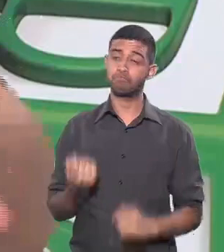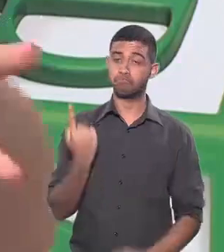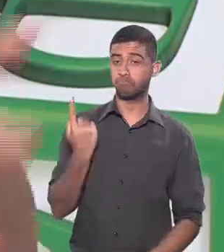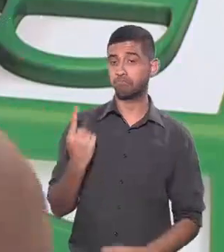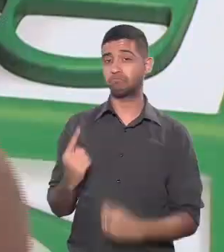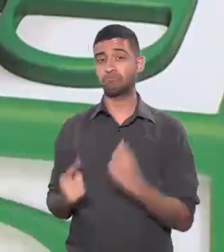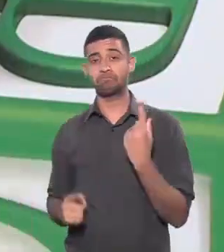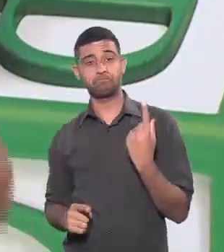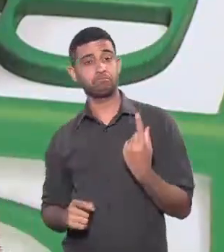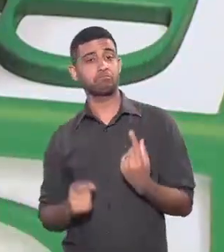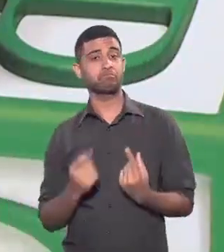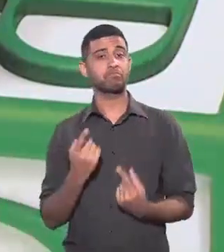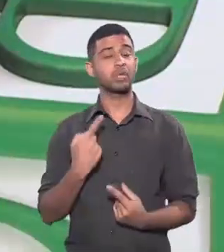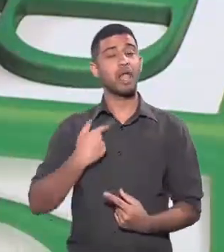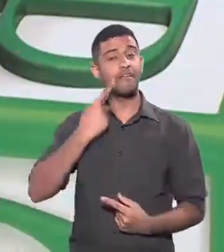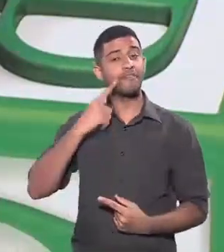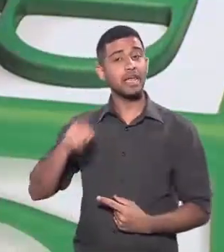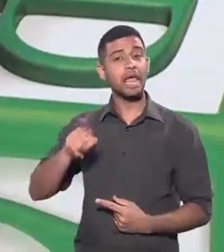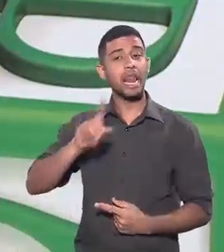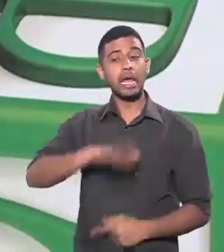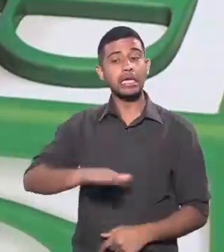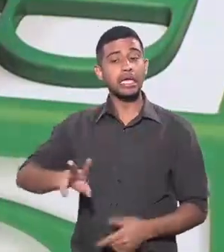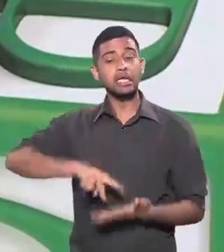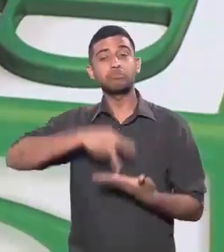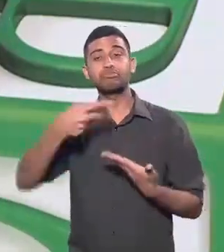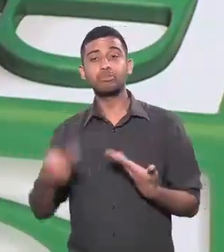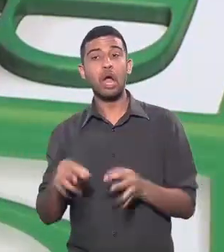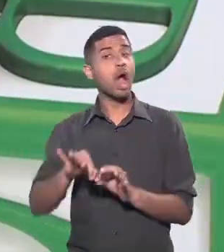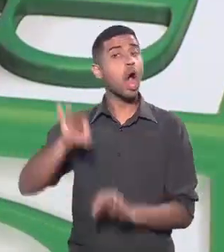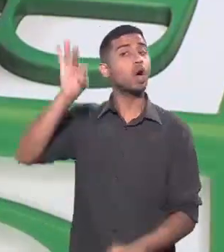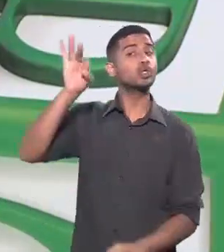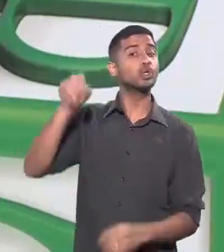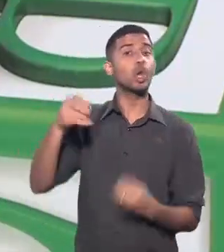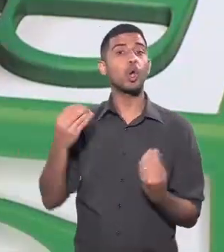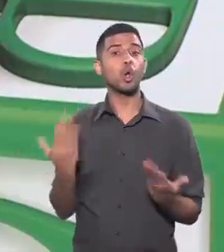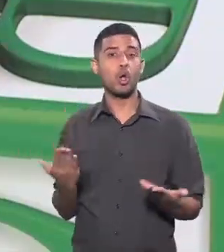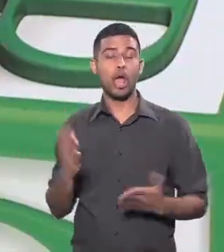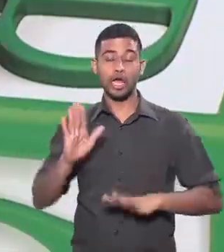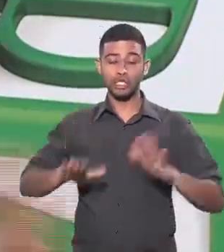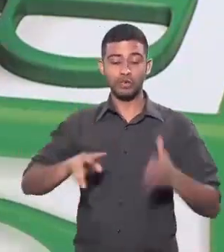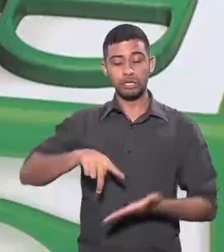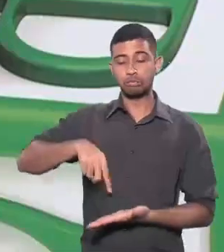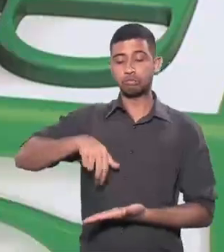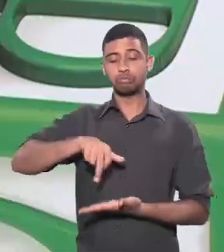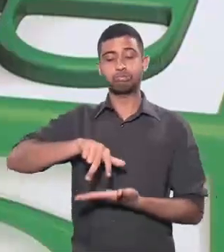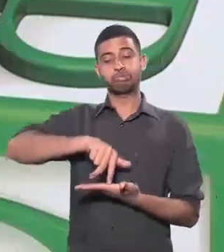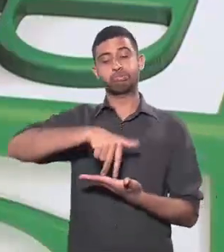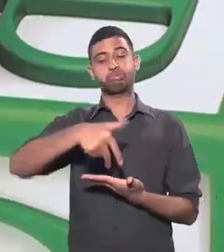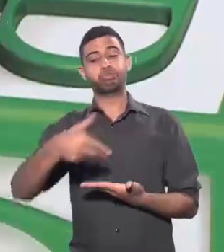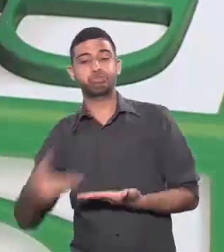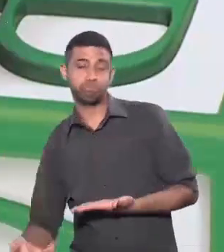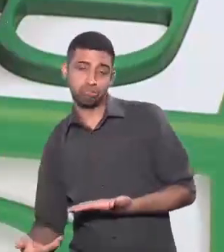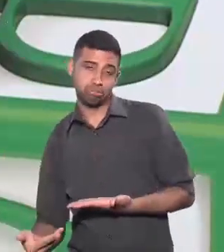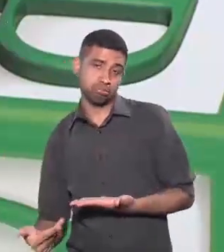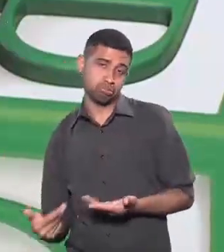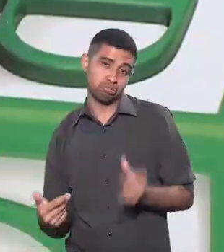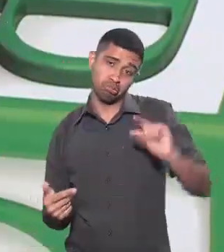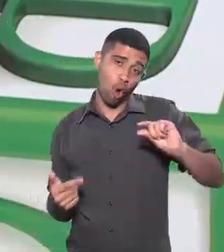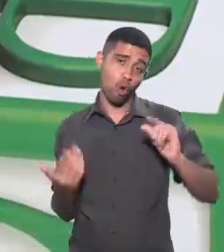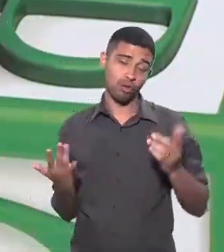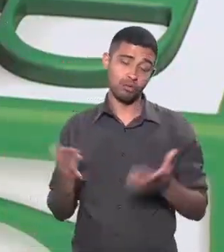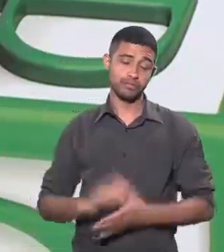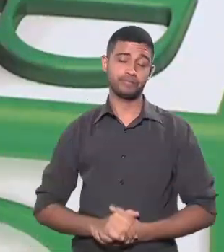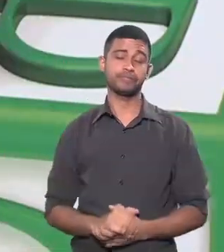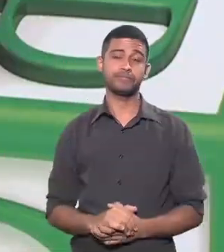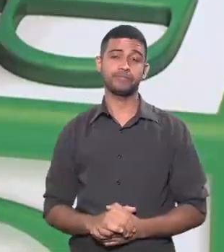de algumas coisas. Primeiro, de que altura essa criança caiu? Uma coisa é uma criança que caiu da própria altura, que caiu de uma altura